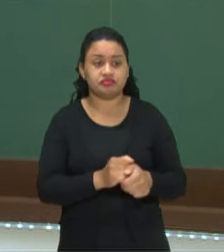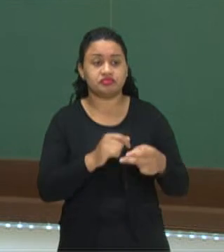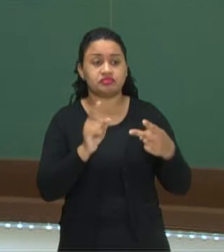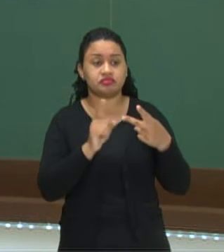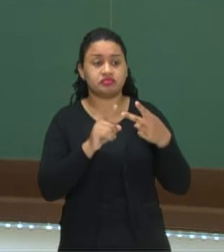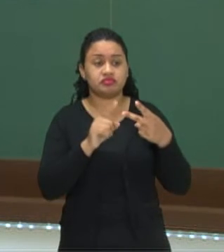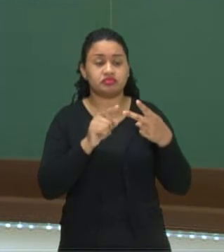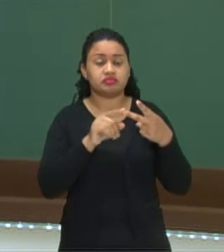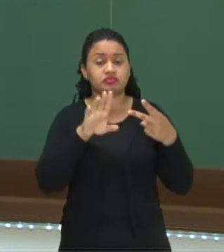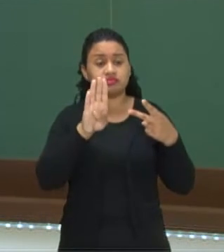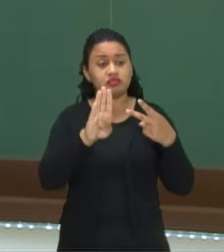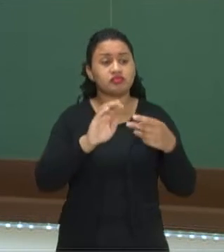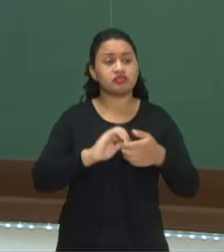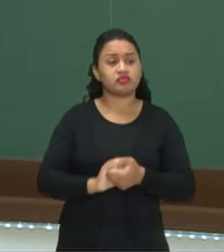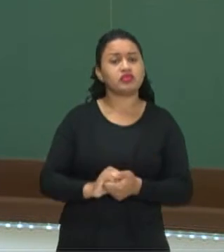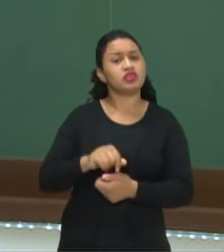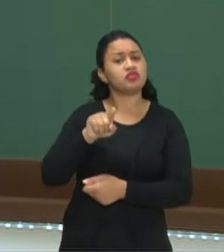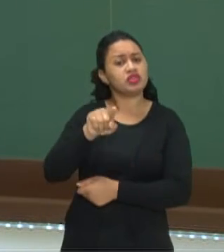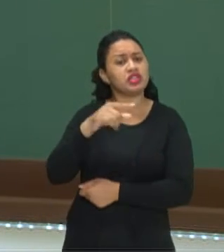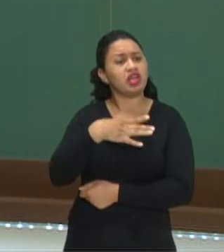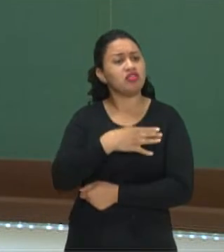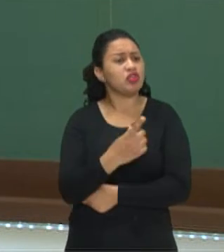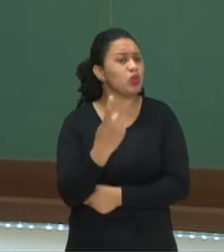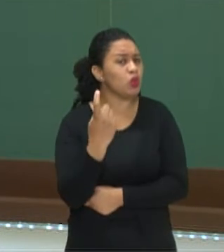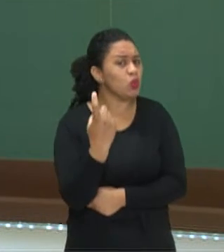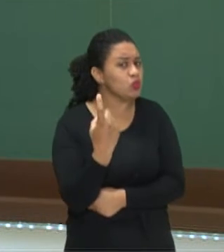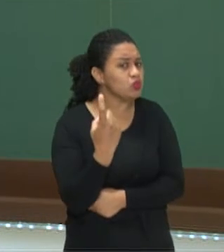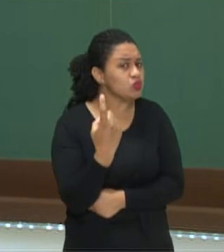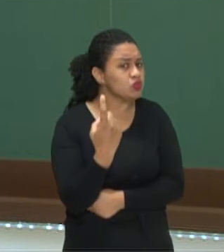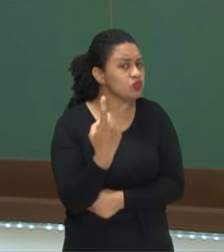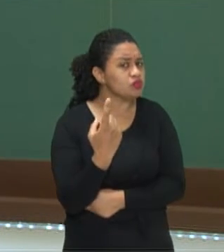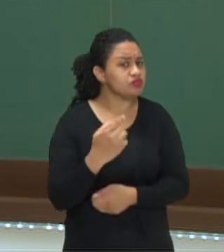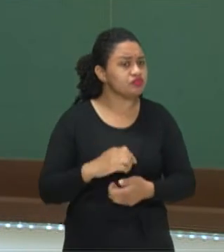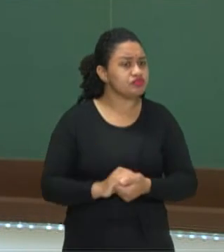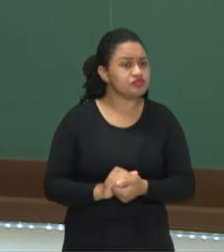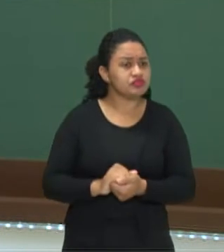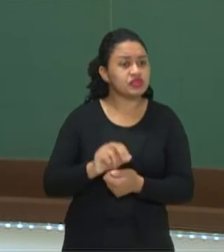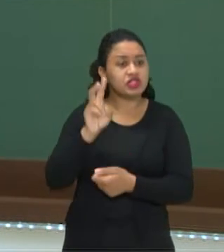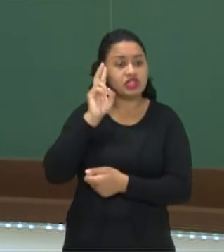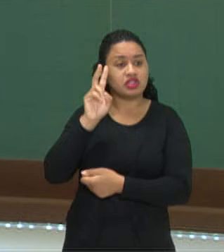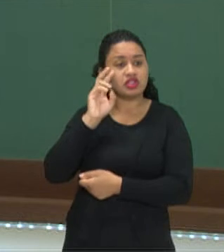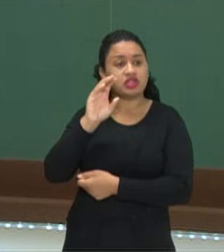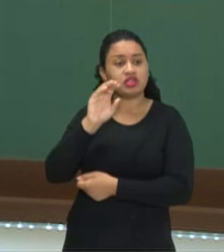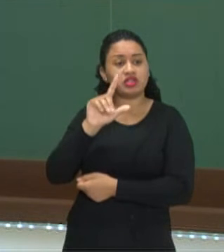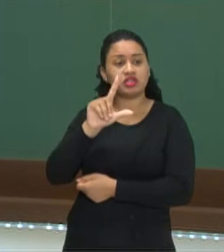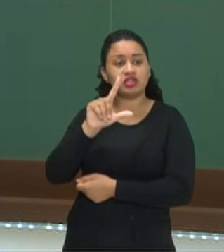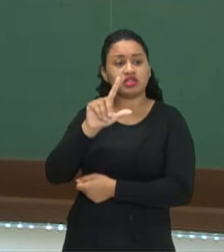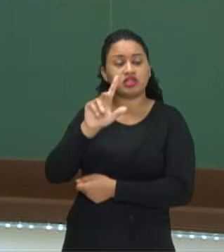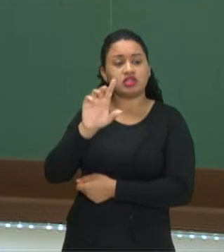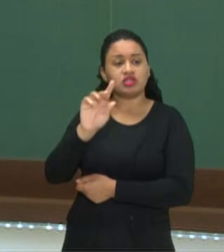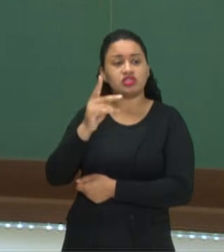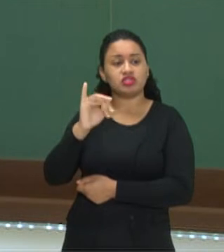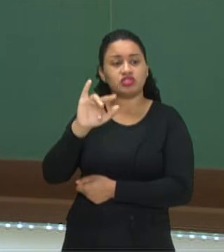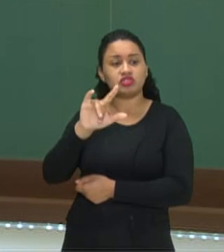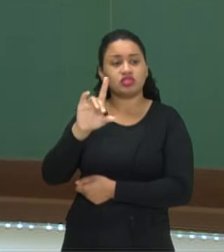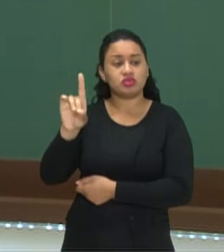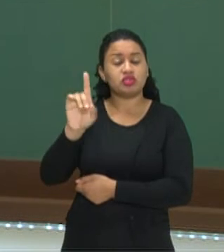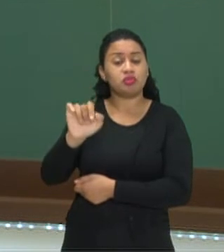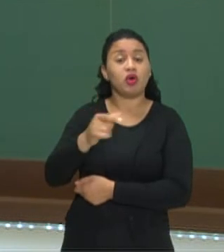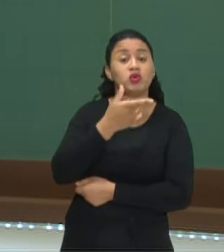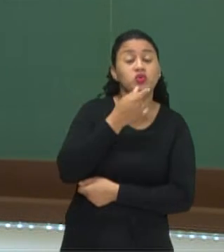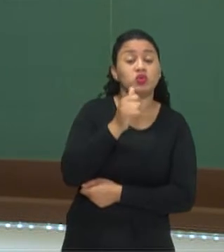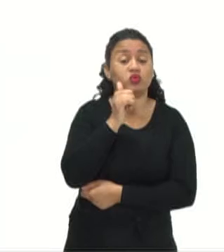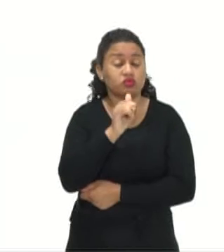only child? Você é filho único? Lembrando que child pode ser tanto no masculino quanto no